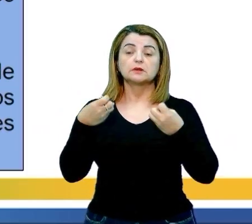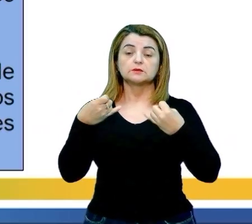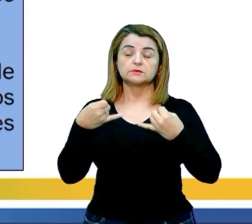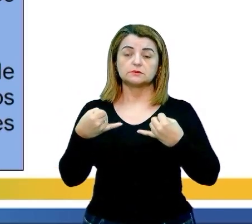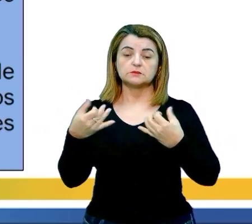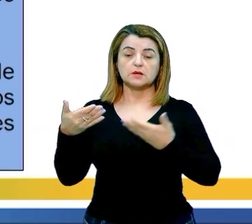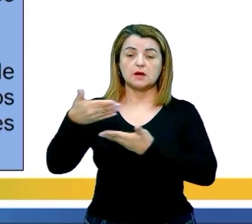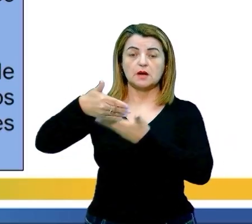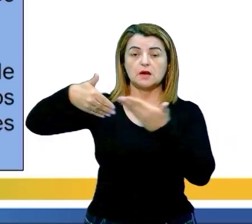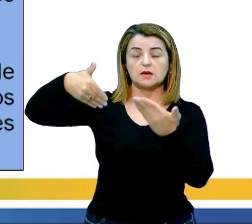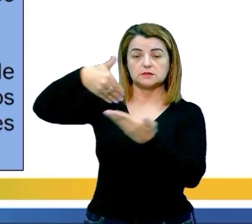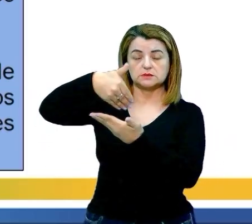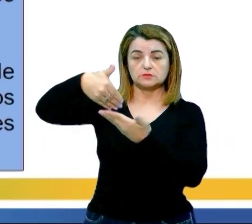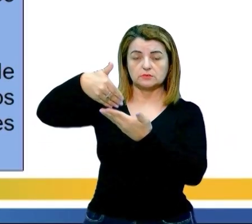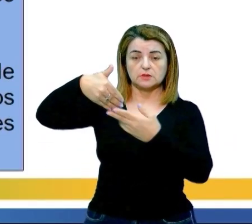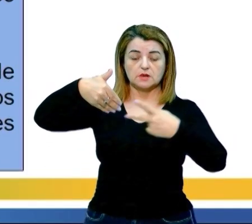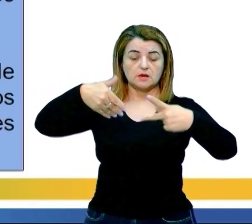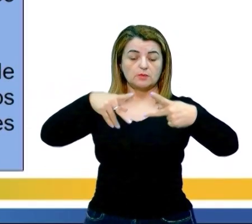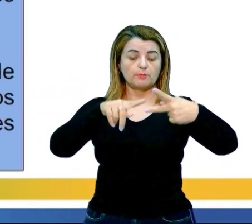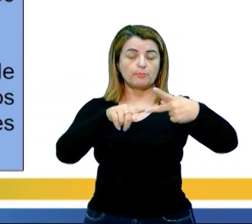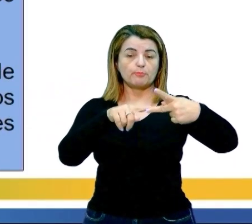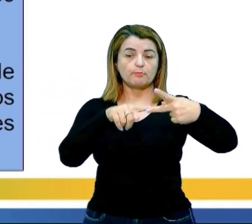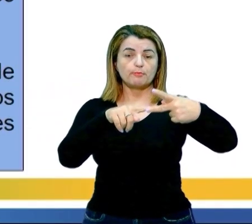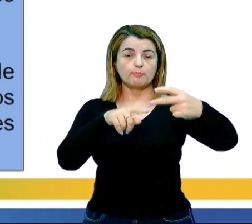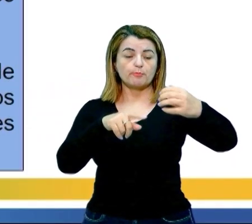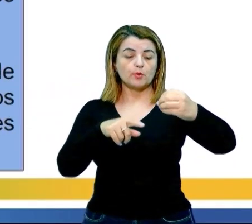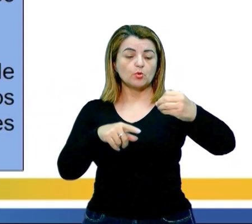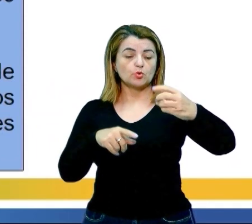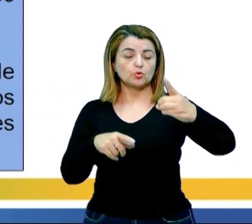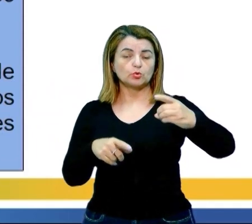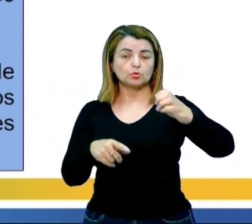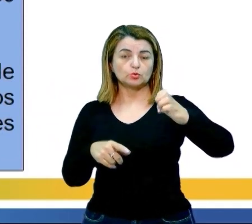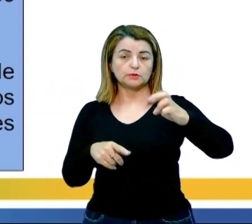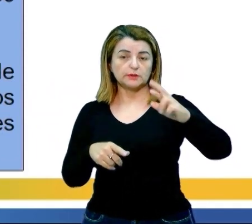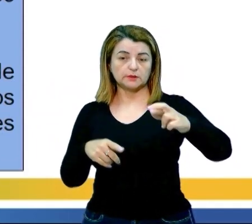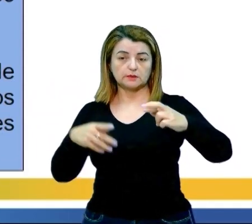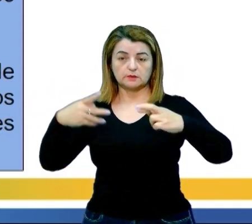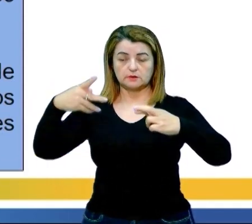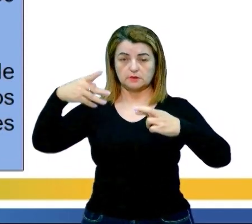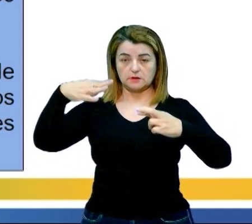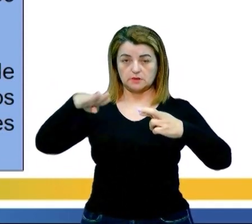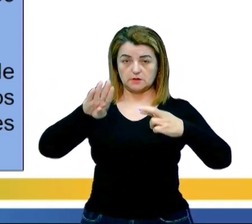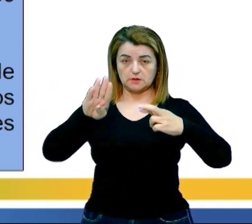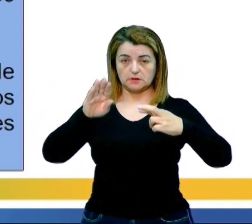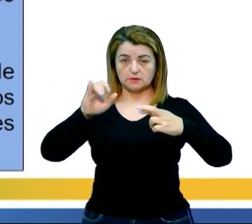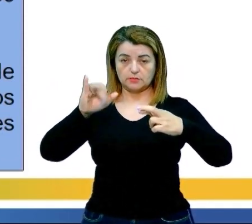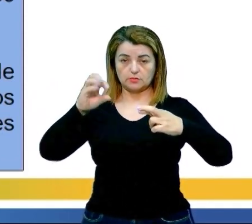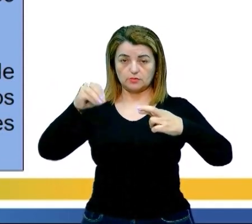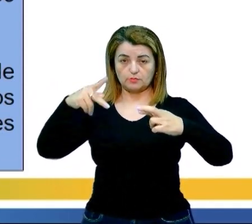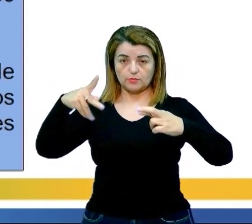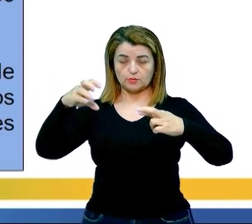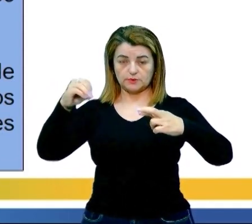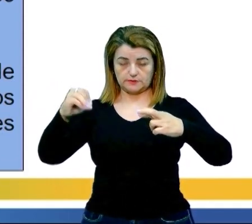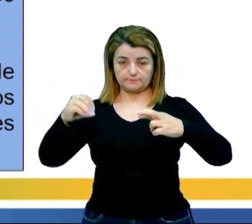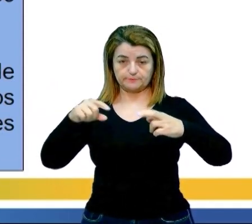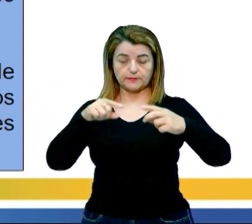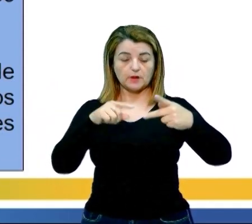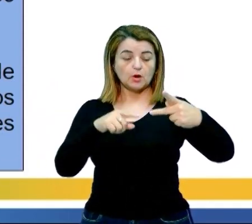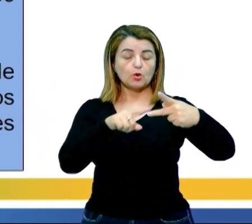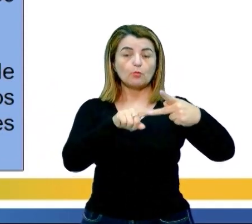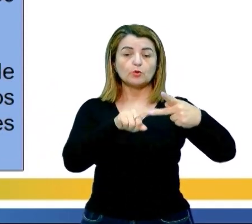da relação entre poder e biopoder. Então, o poder tem como alvo o corpo de cada indivíduo.